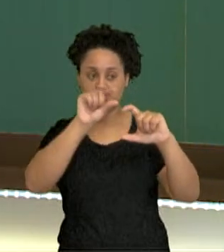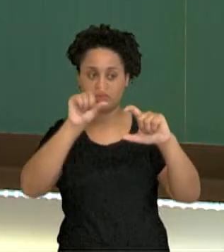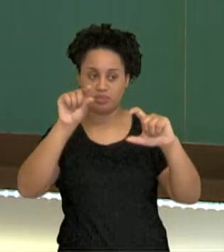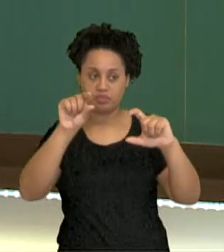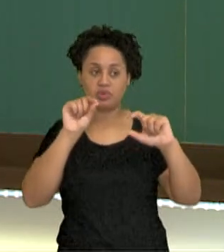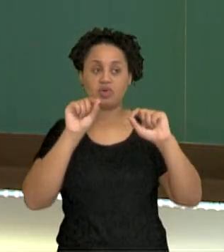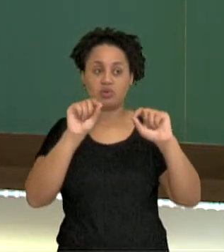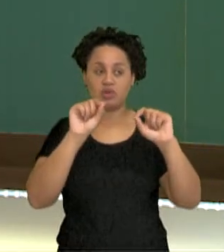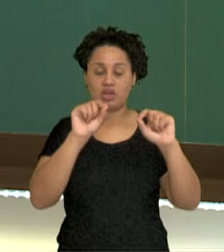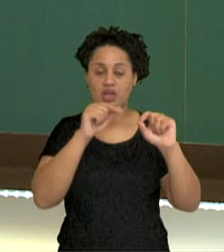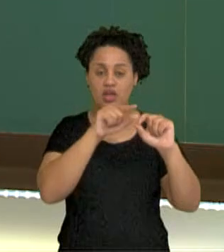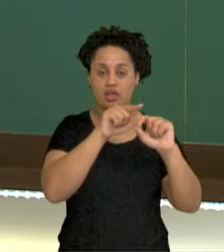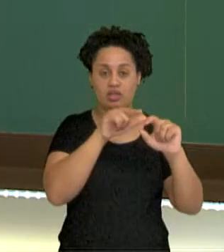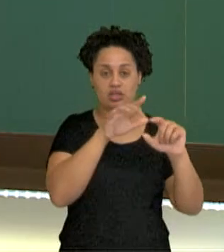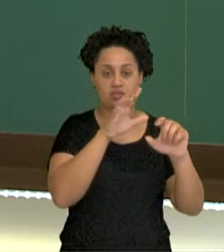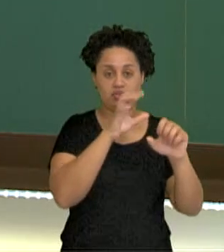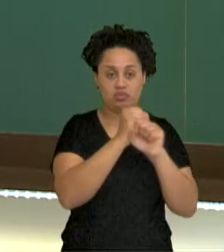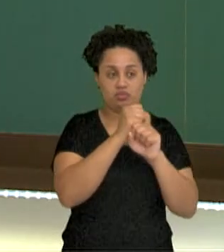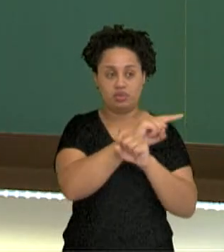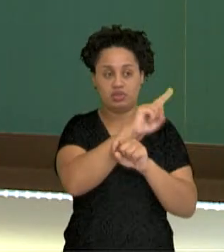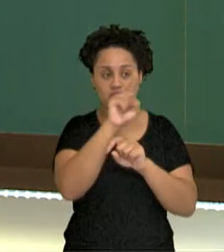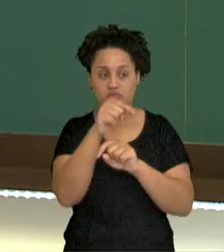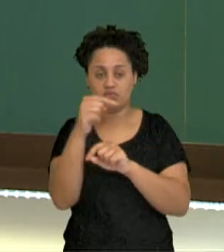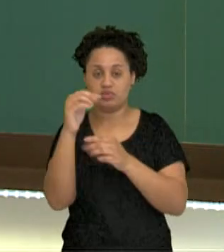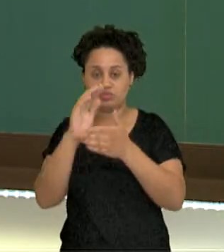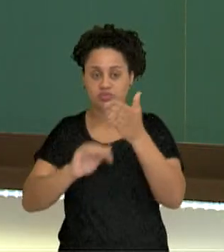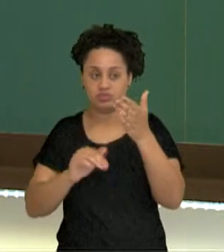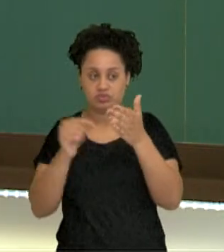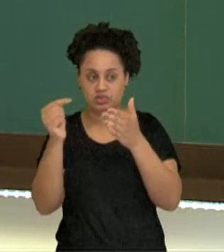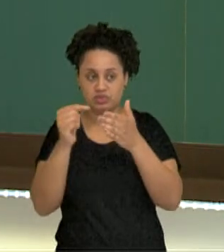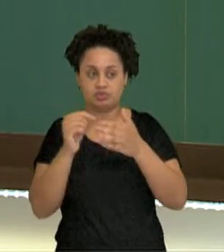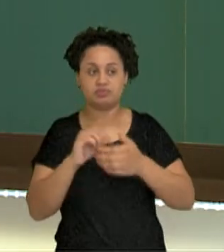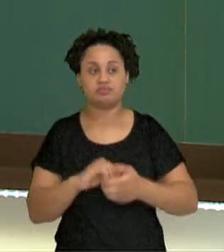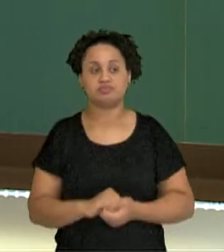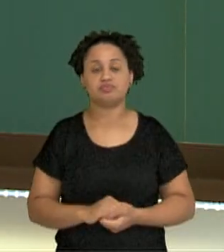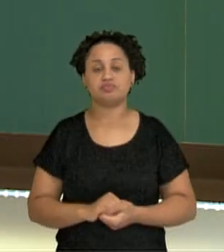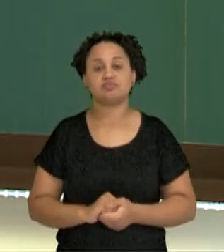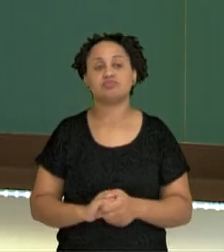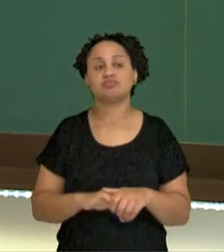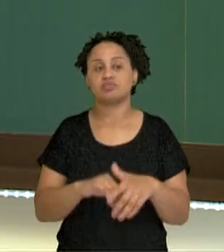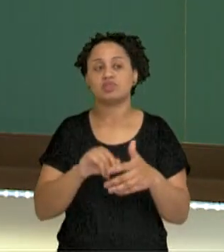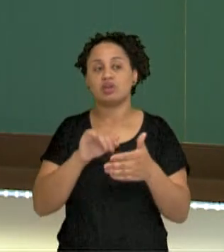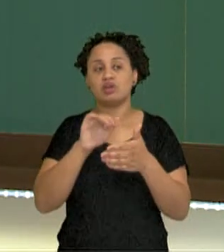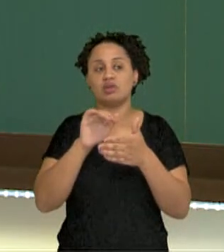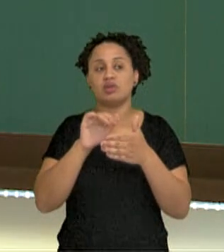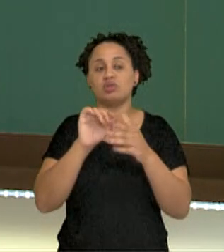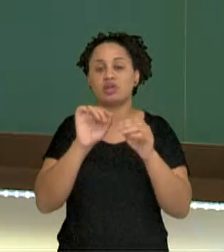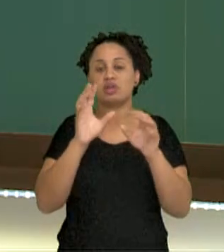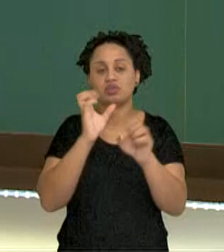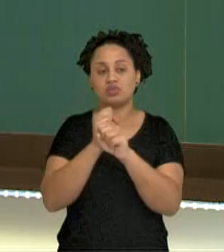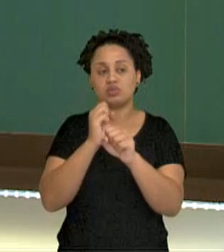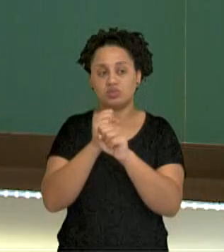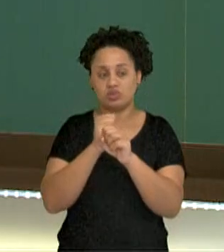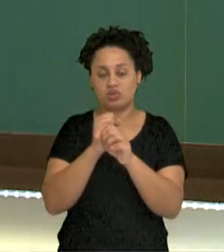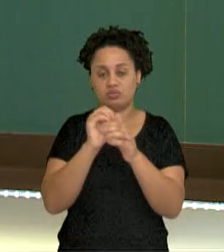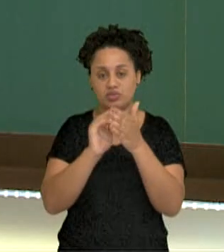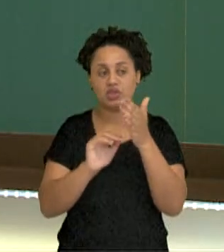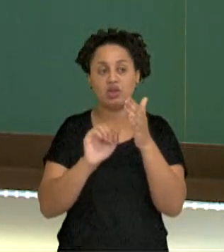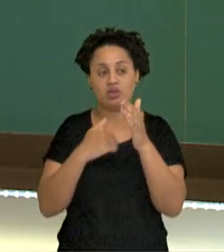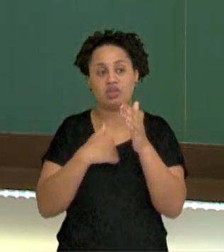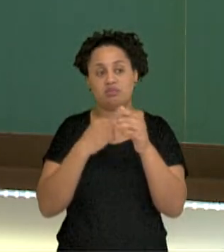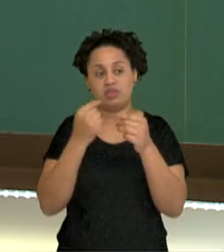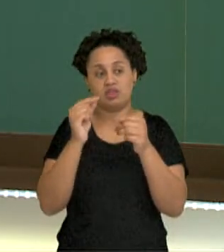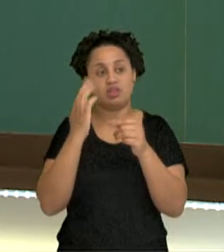estava somando, passou subtraindo. Então, subtração ou soma de frações, mínimo múltiplo